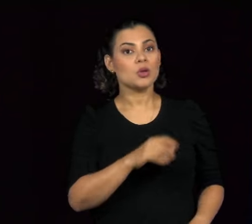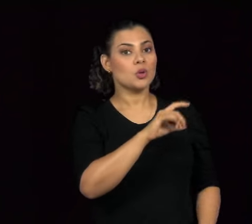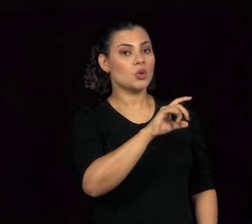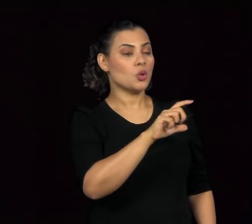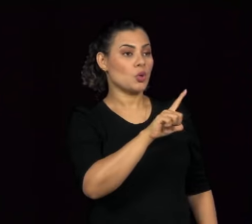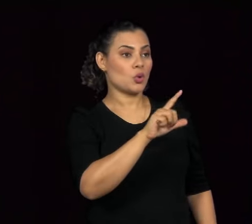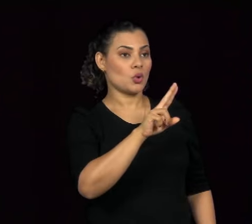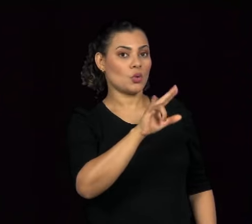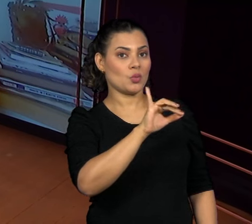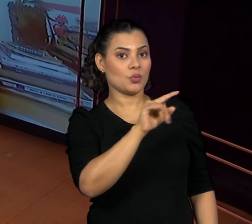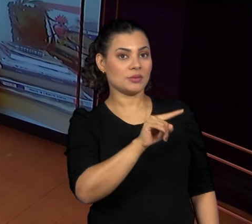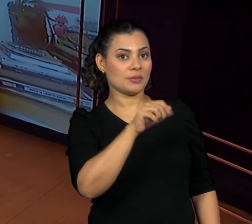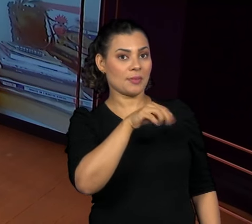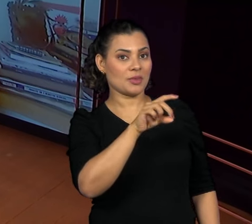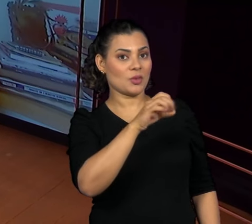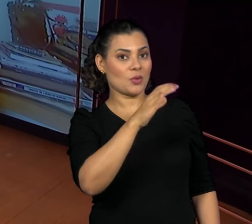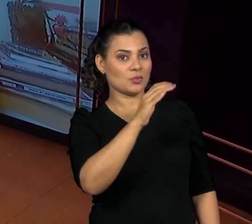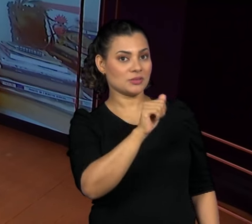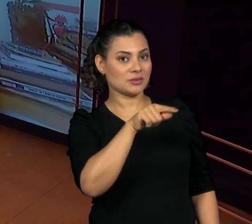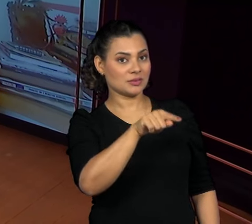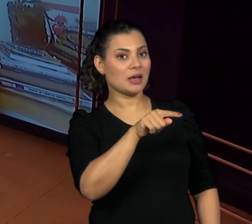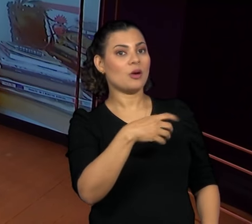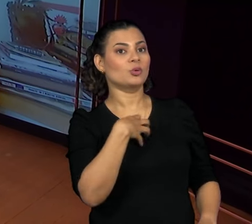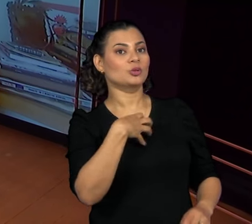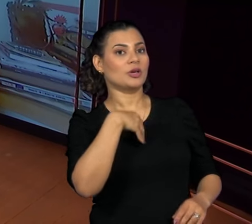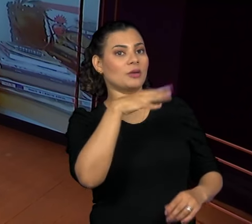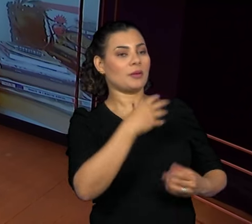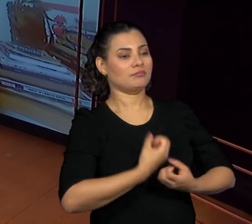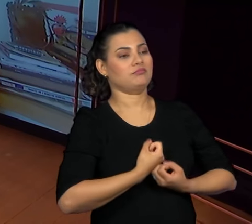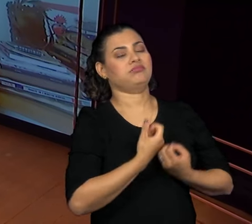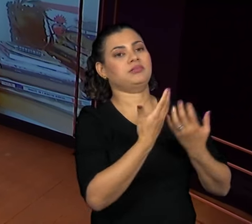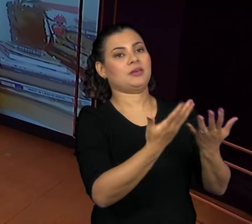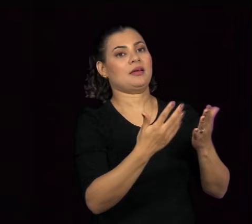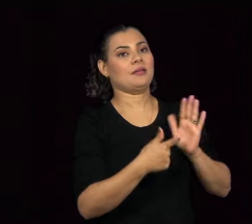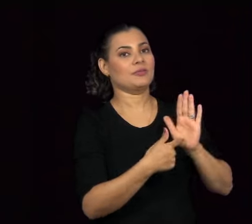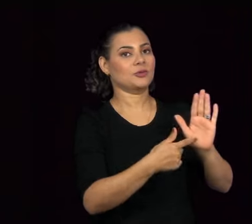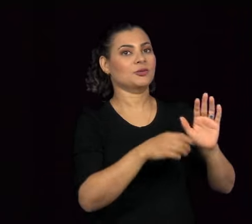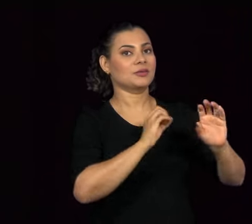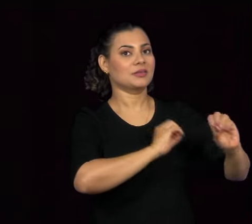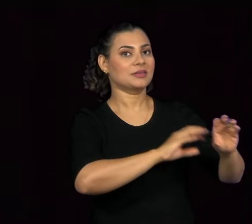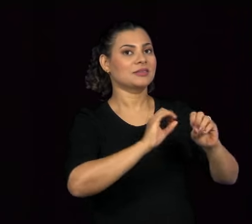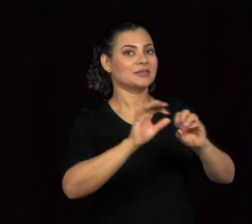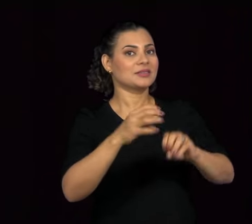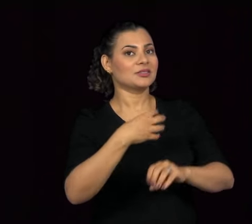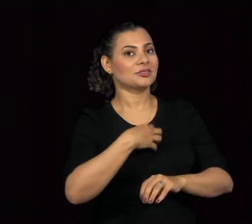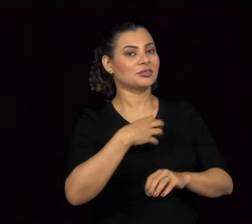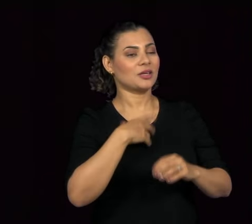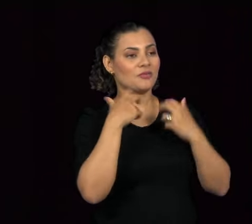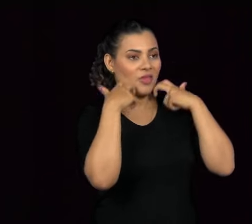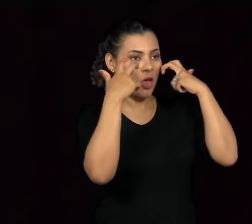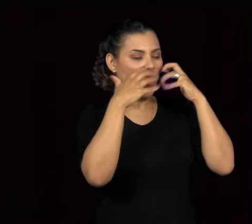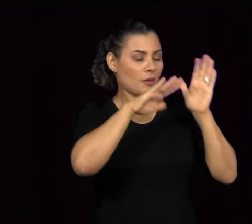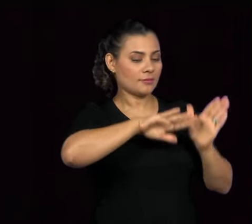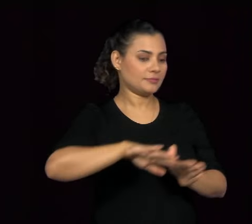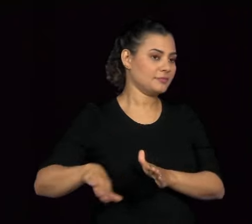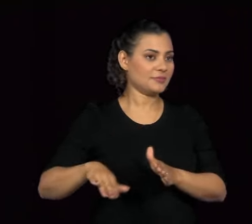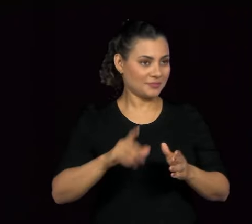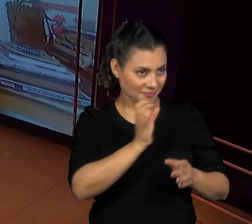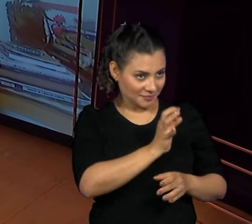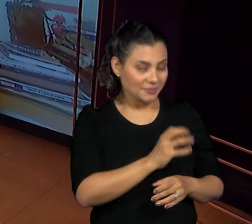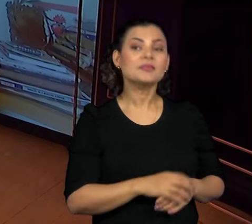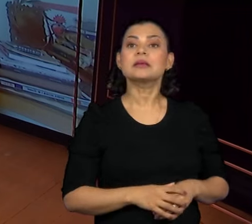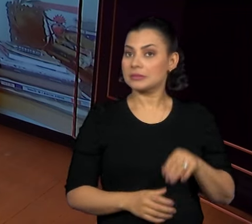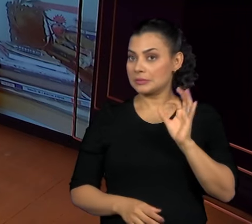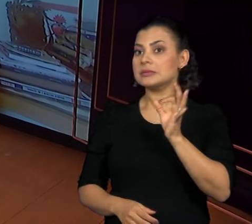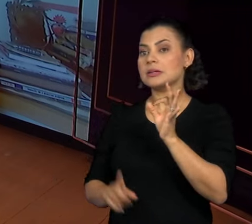que tirou de você teu lado mais visceral, né? Te ensinou a deixar de lado o pudor. Exatamente,